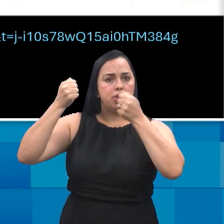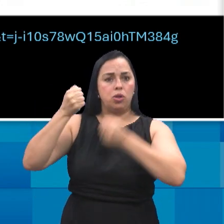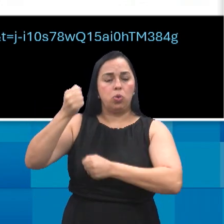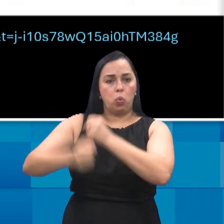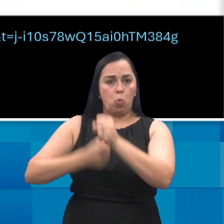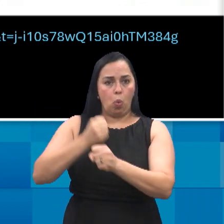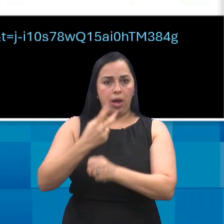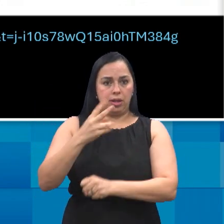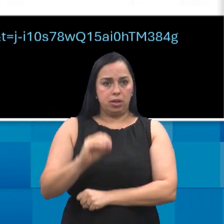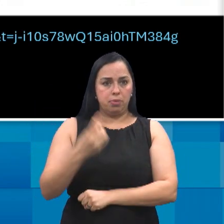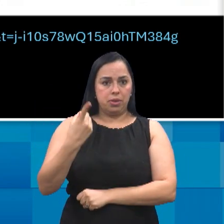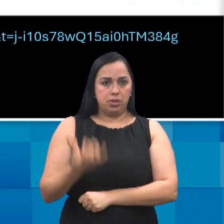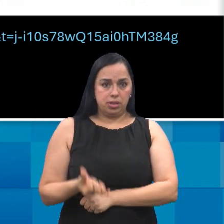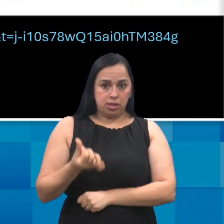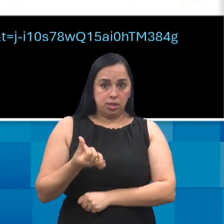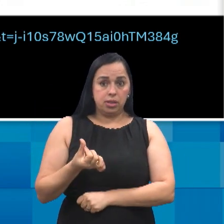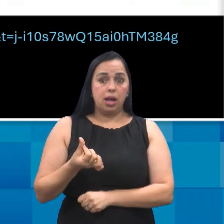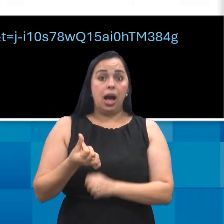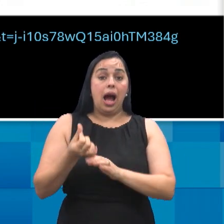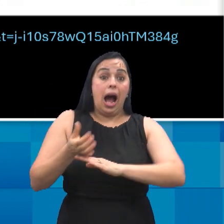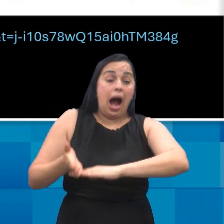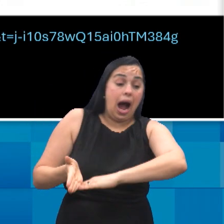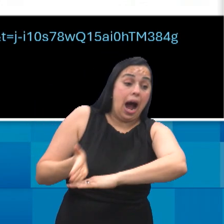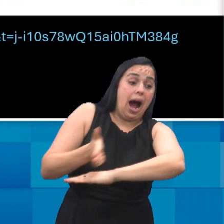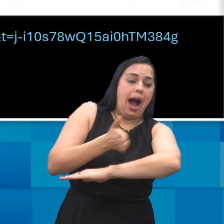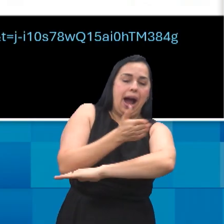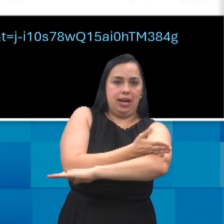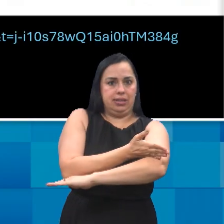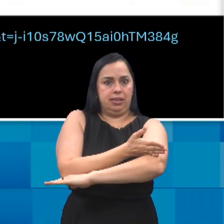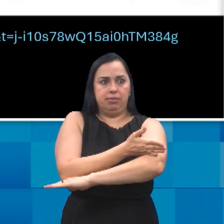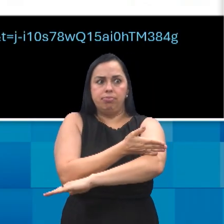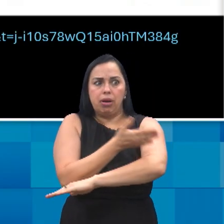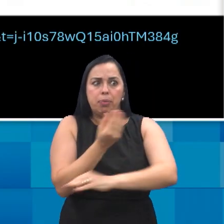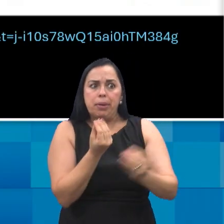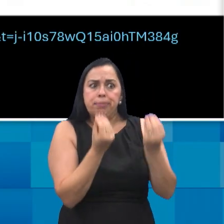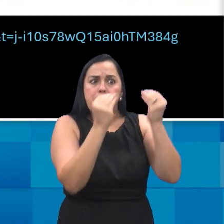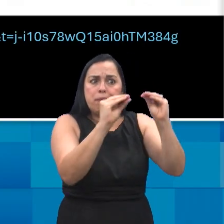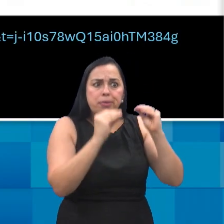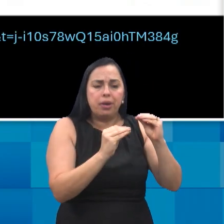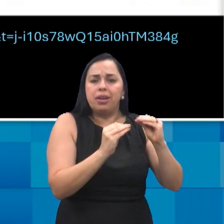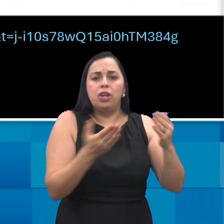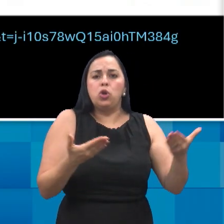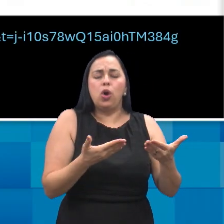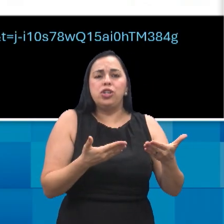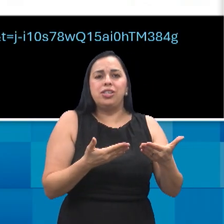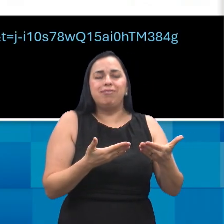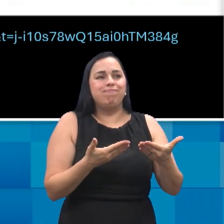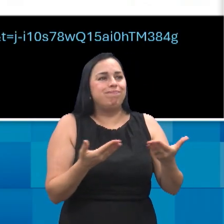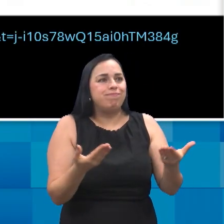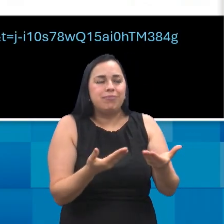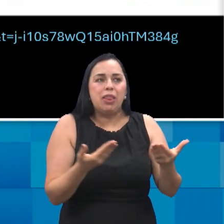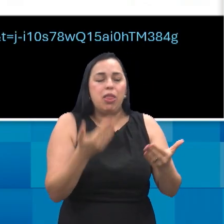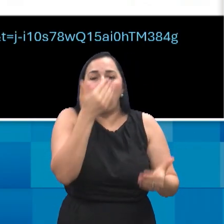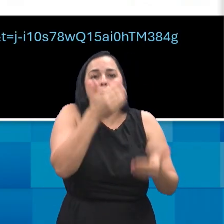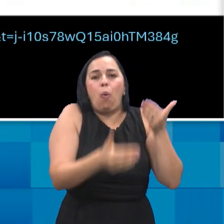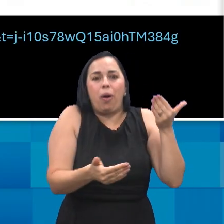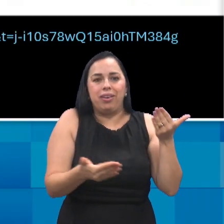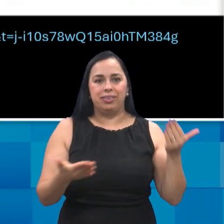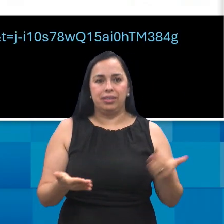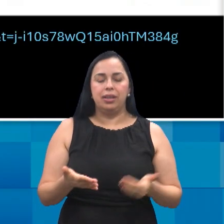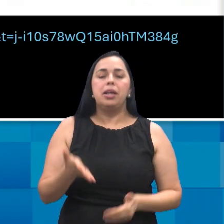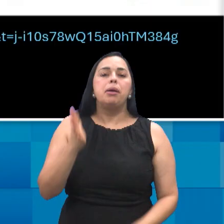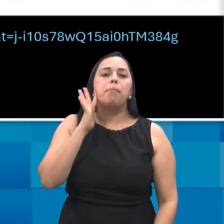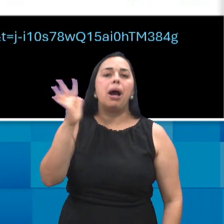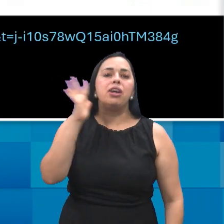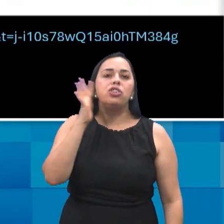teve posicionamentos que provavelmente não se orgulham. Imagina, então, um jovem de 19 anos. Quais posicionamentos seria?